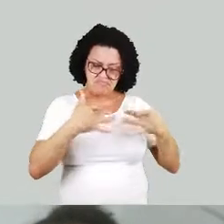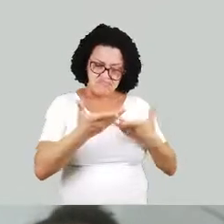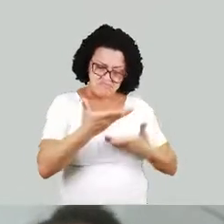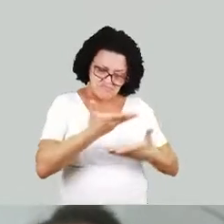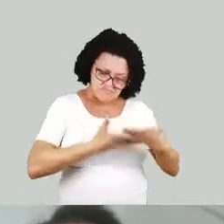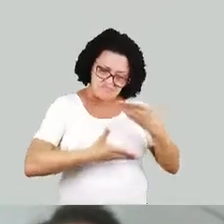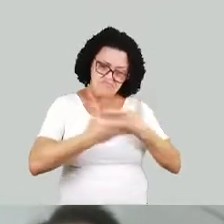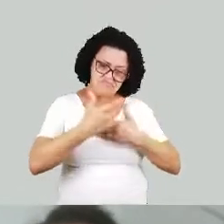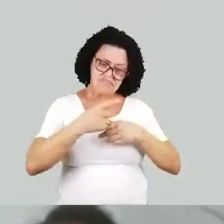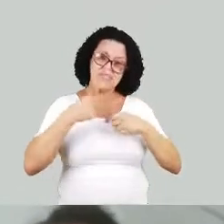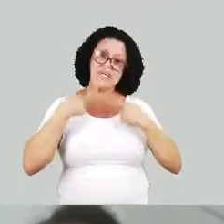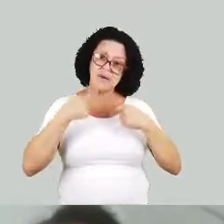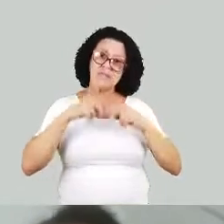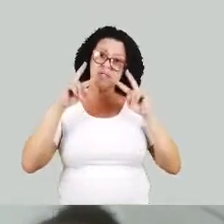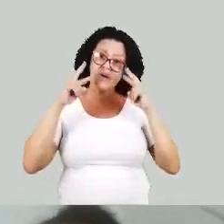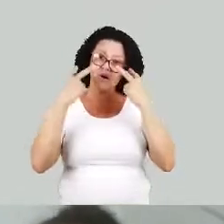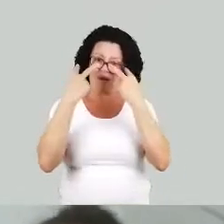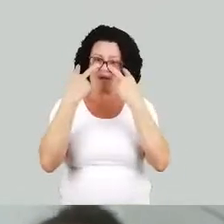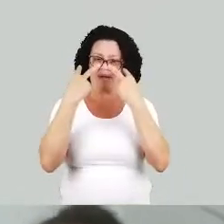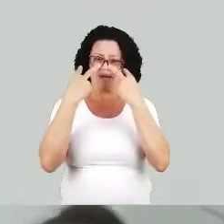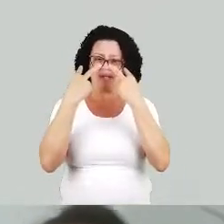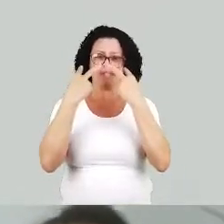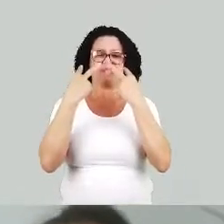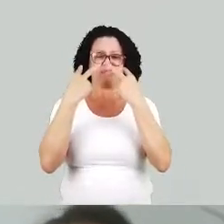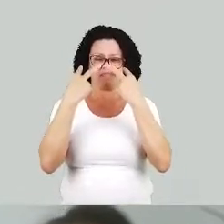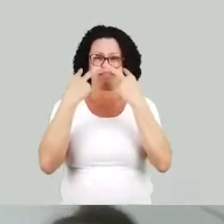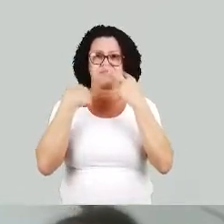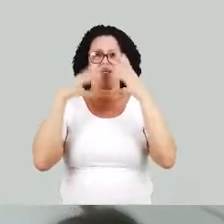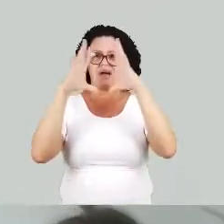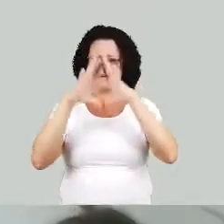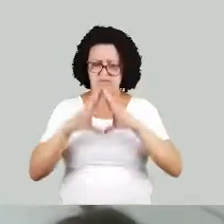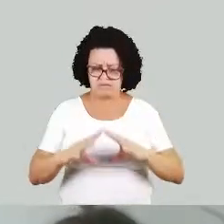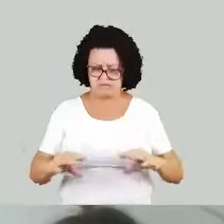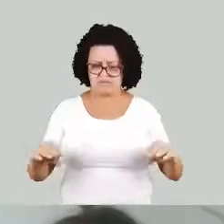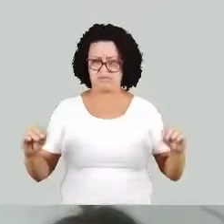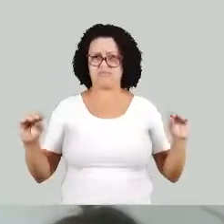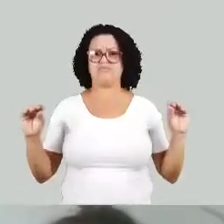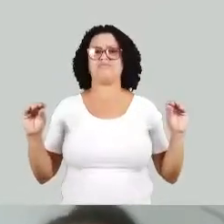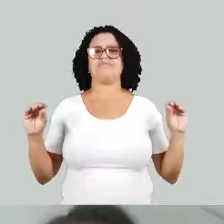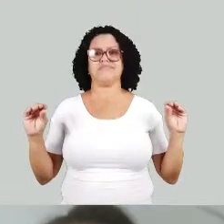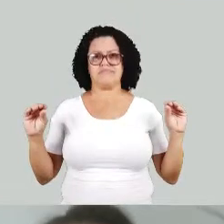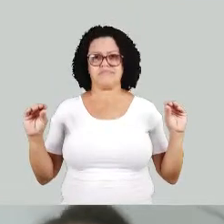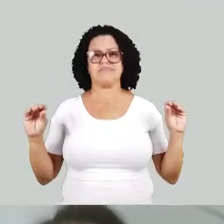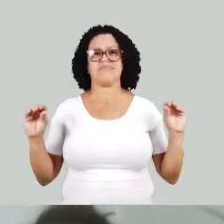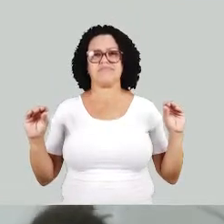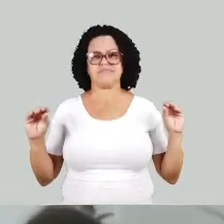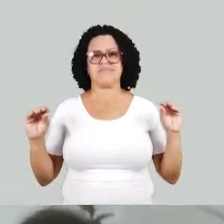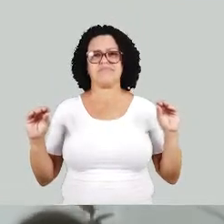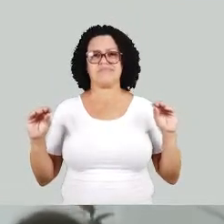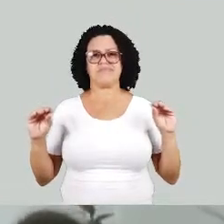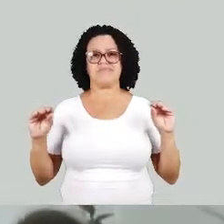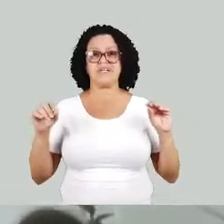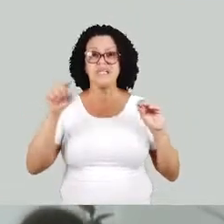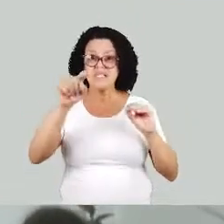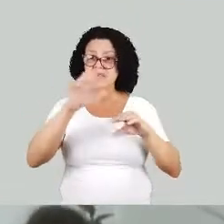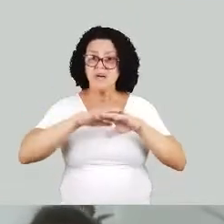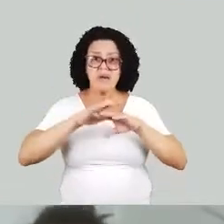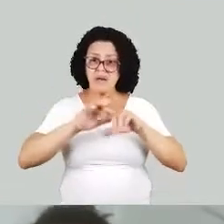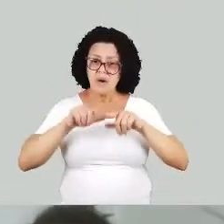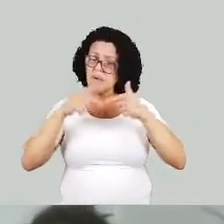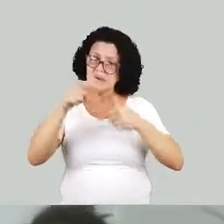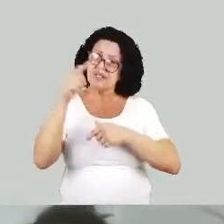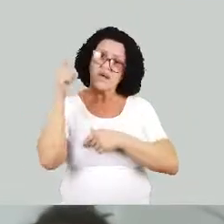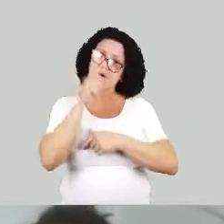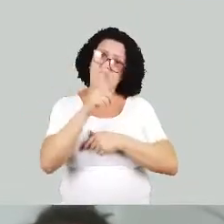generosidade, temos que olhar para dentro de nós e curar essa criança interior, né? Sem esse movimento, a gente